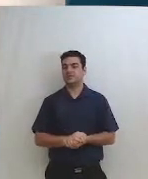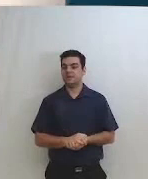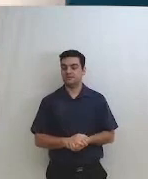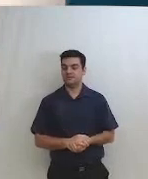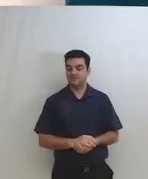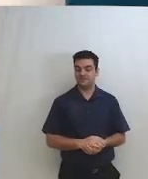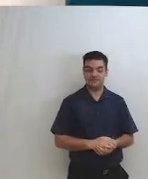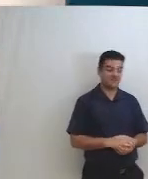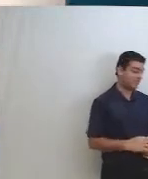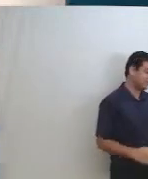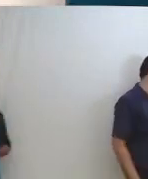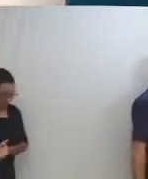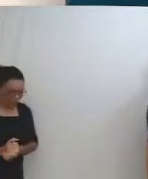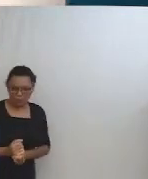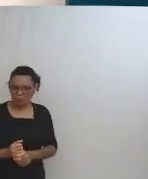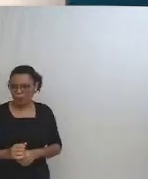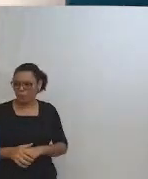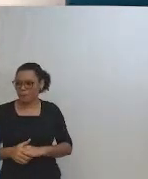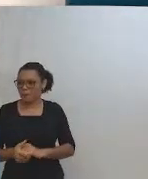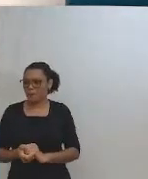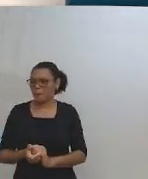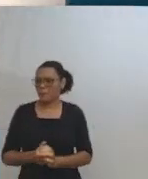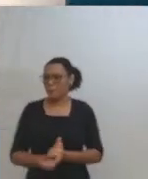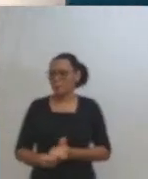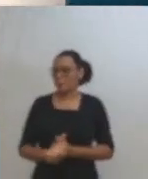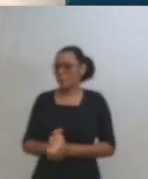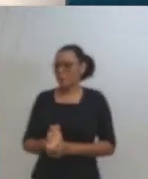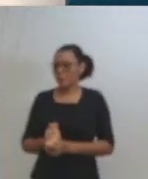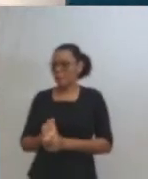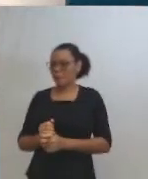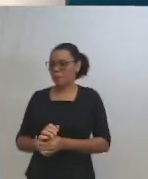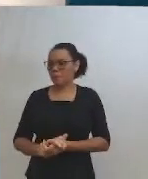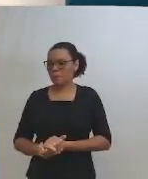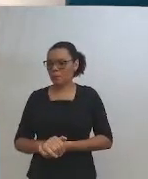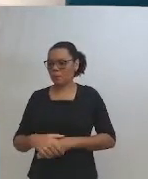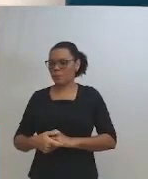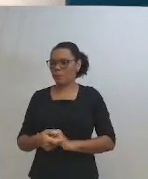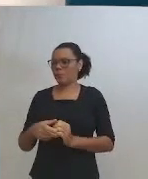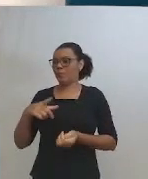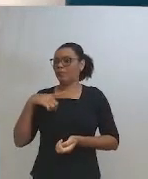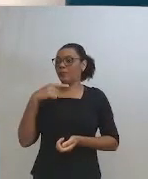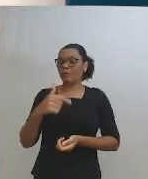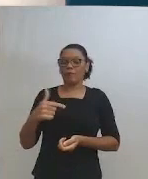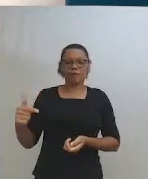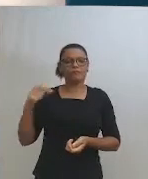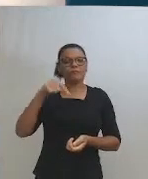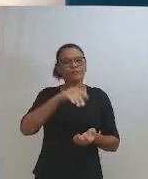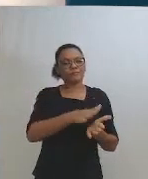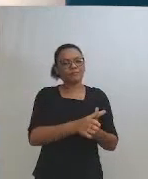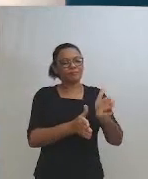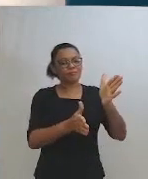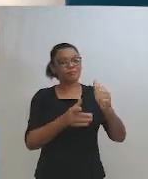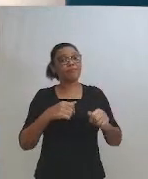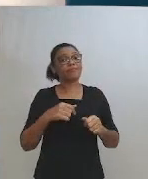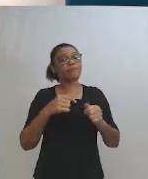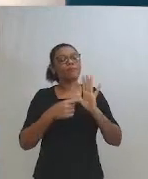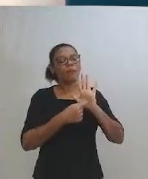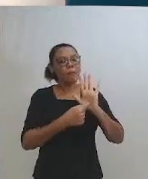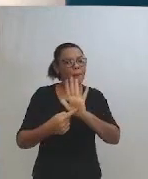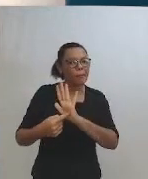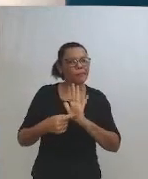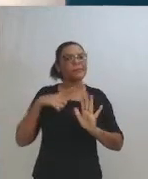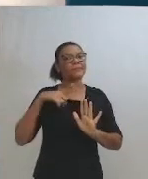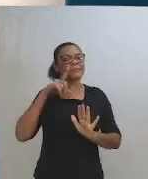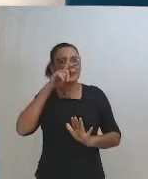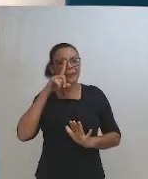há notícia nos autos que eles representem nenhum perigo para a ordem pública. Então, é esse o nosso pleito,